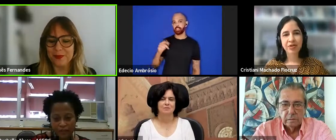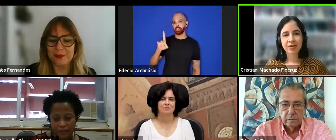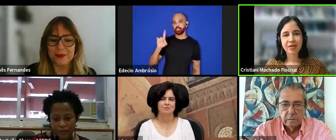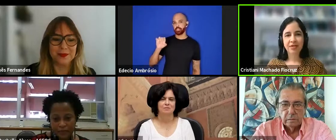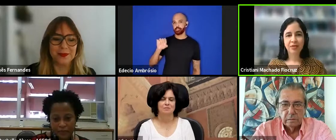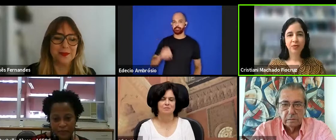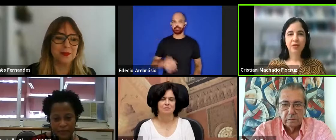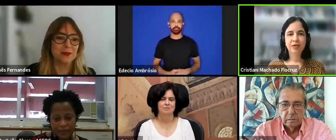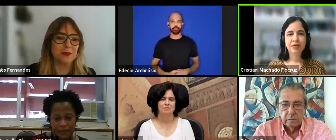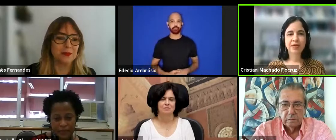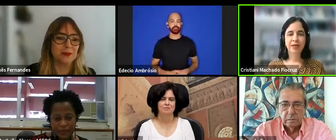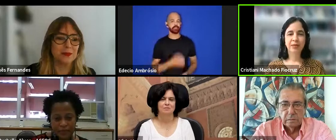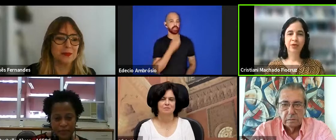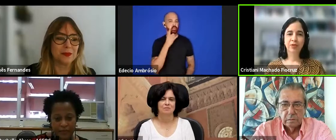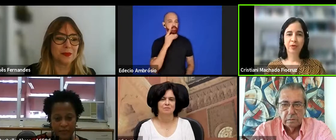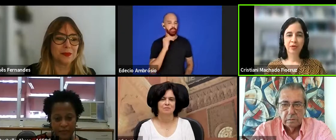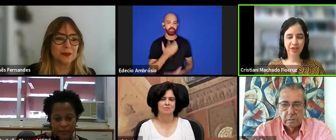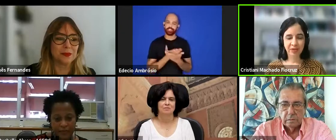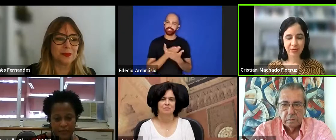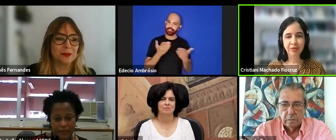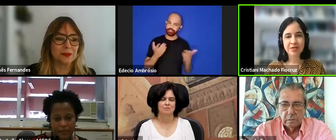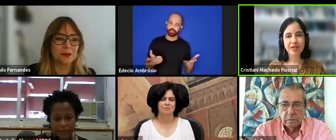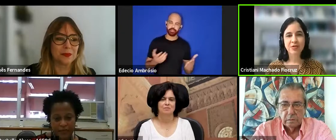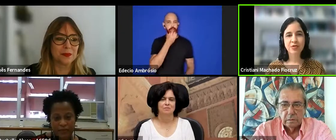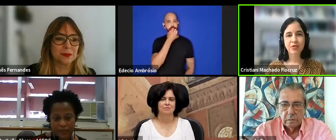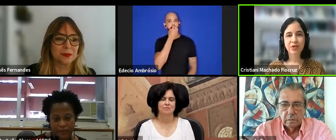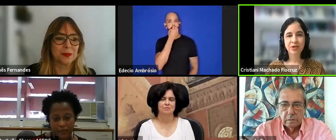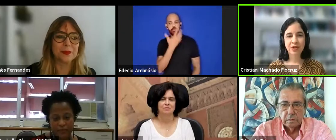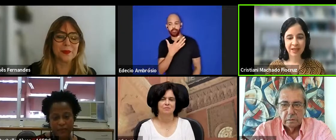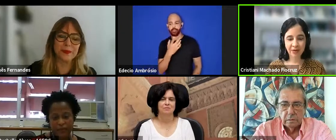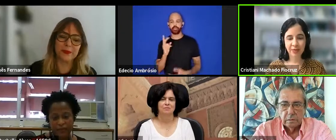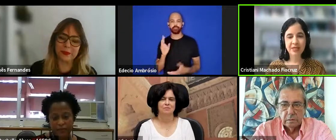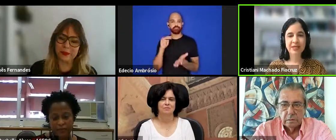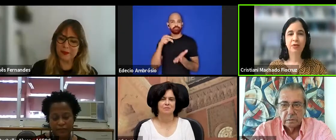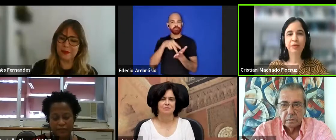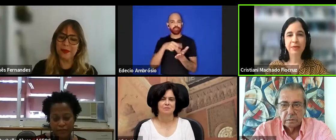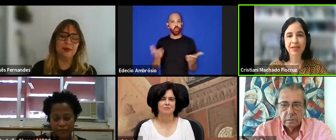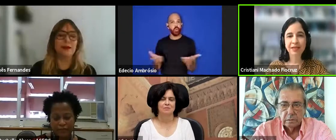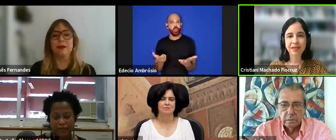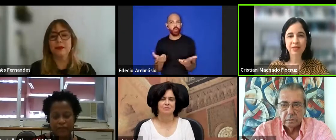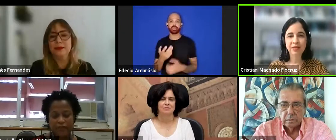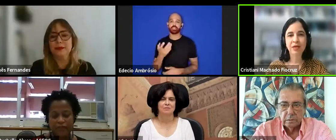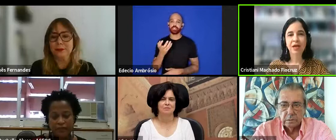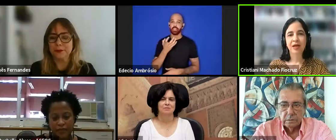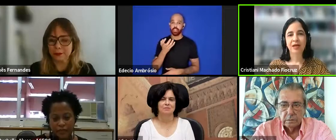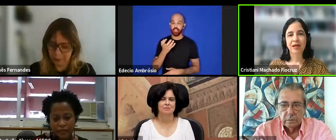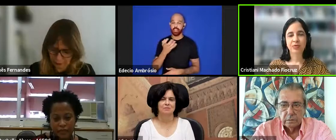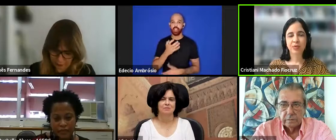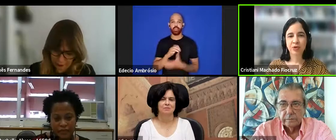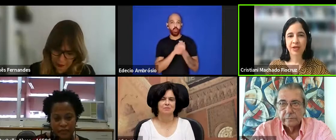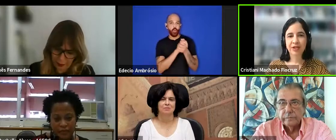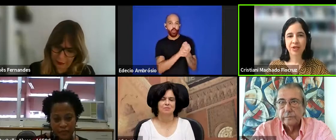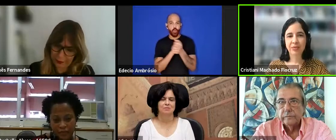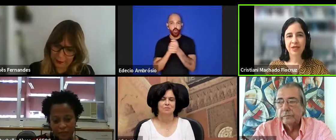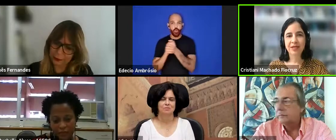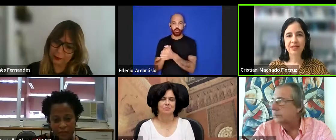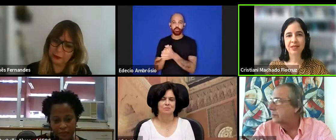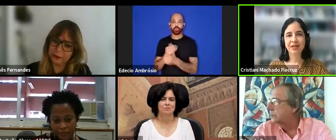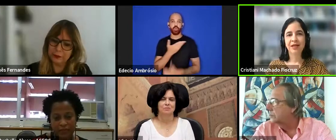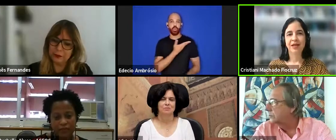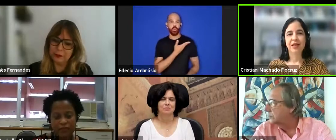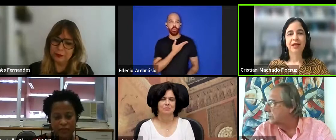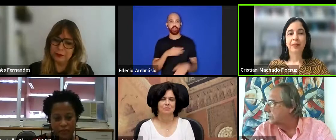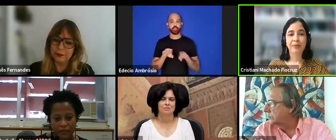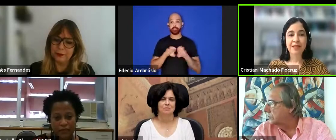Bom dia a todas e todos. É muito bom estar aqui com vocês hoje. Queria começar cumprimentando as meus colegas da